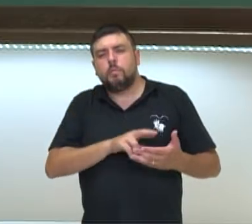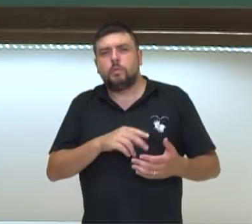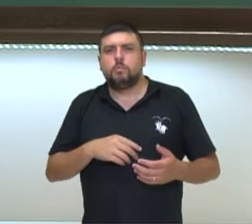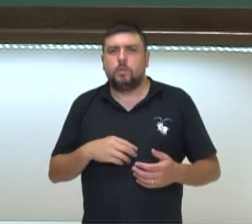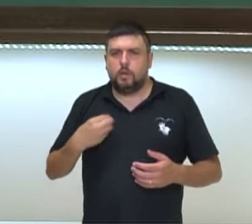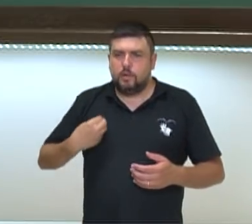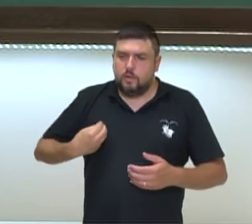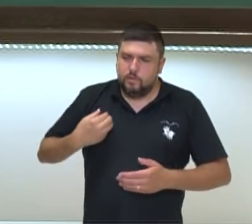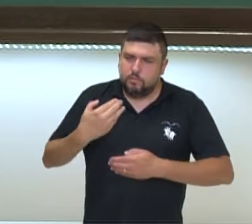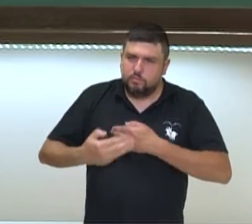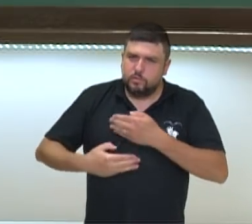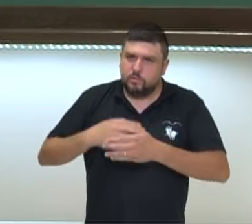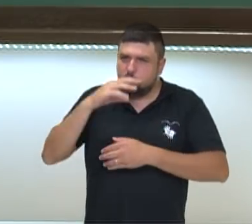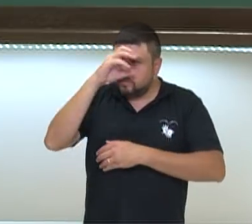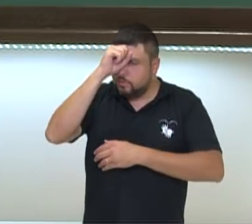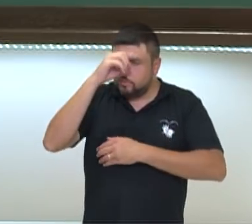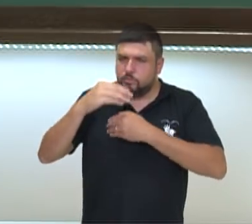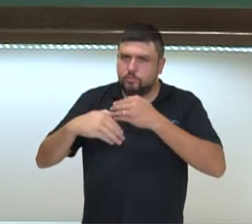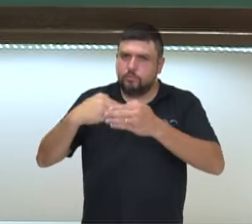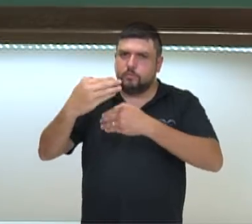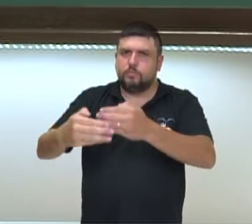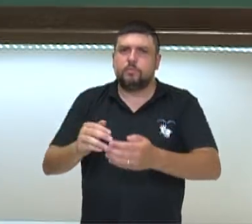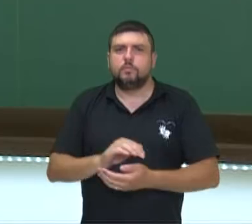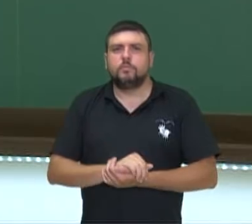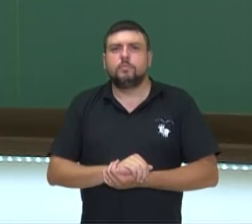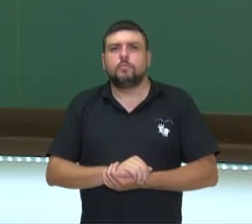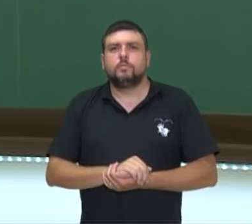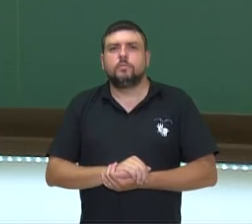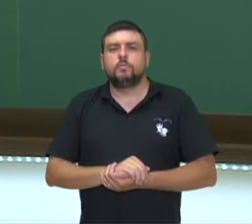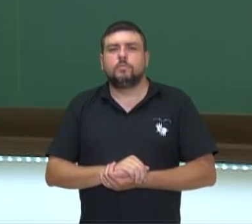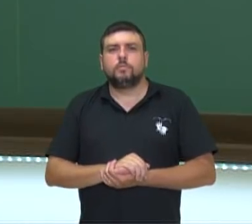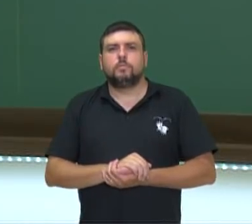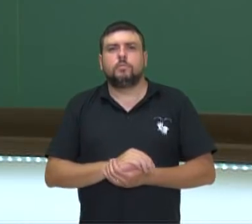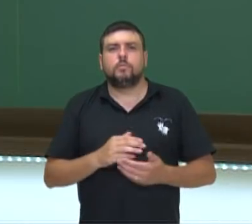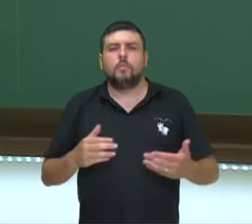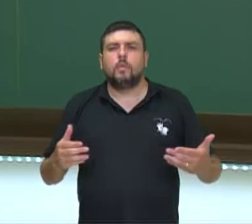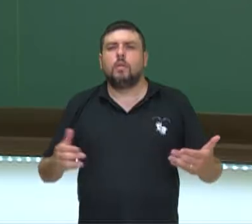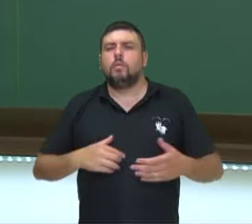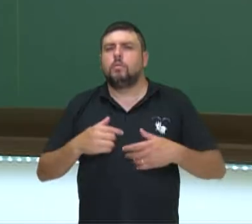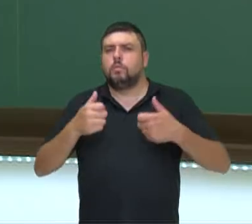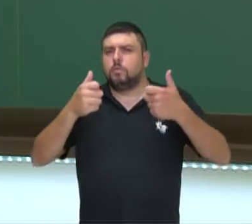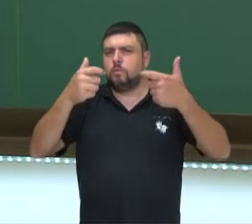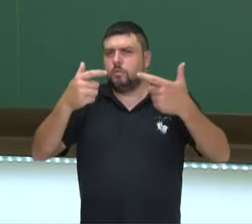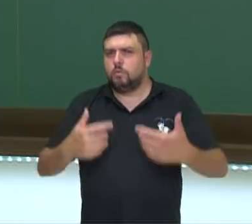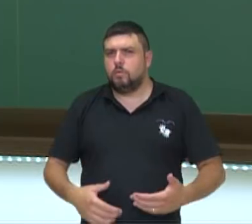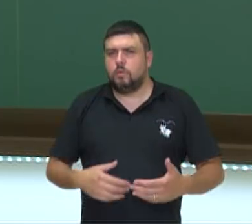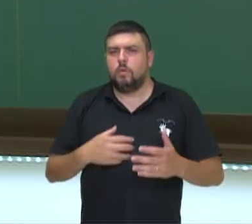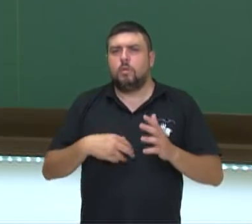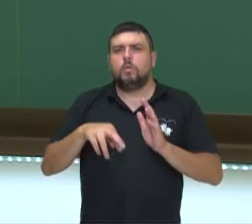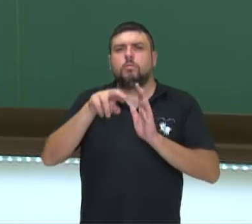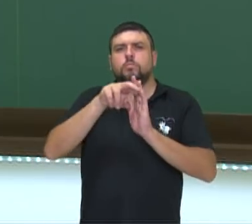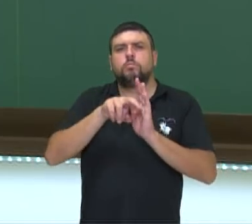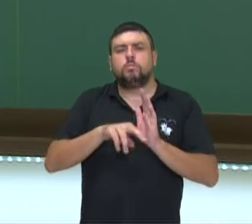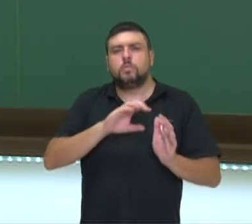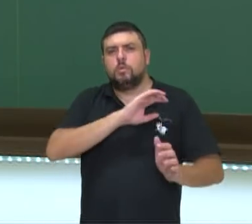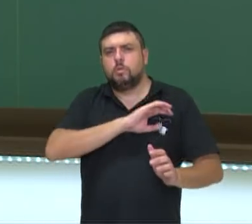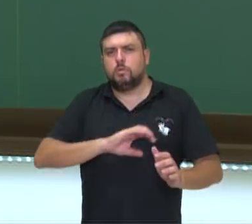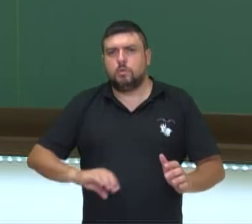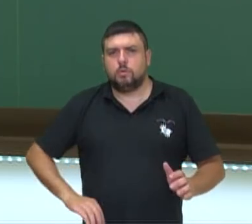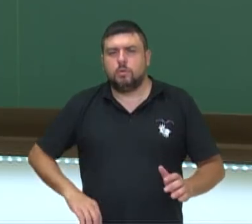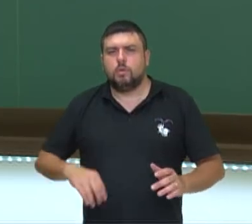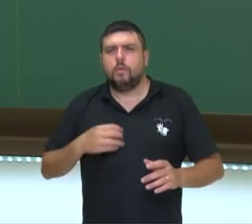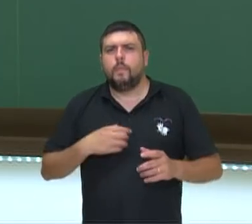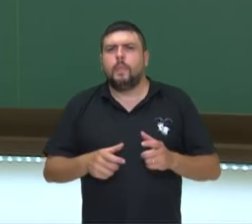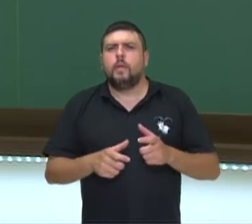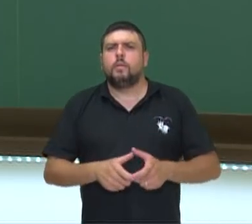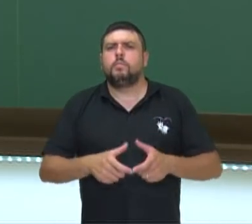é aprender. Vamos em frente então, agora vamos falar de um ritual cristão. A maioria das pessoas está mais